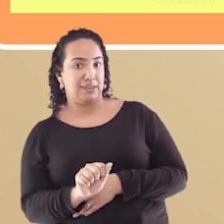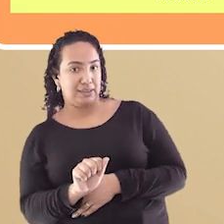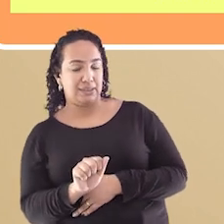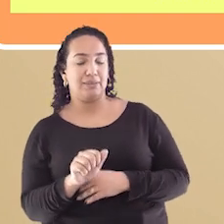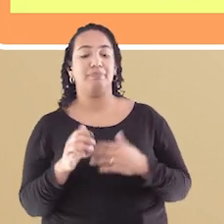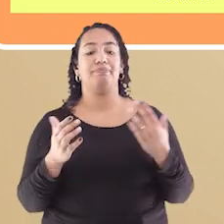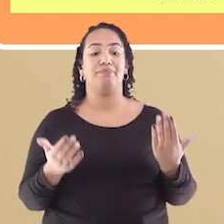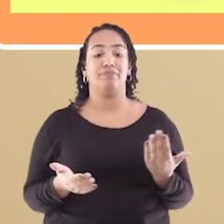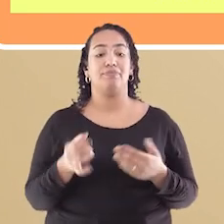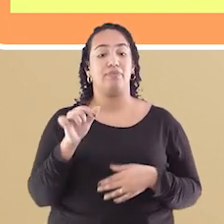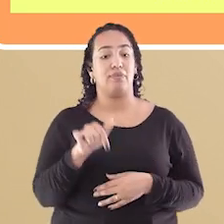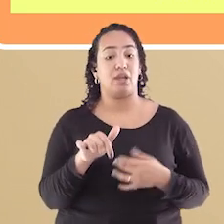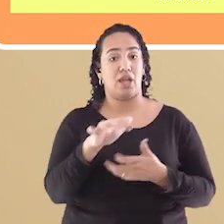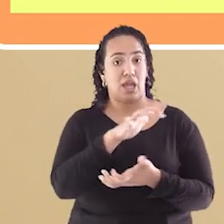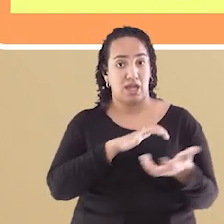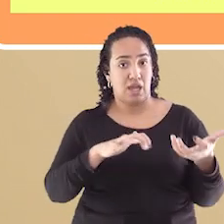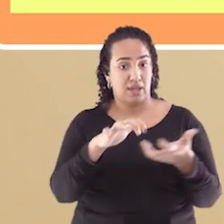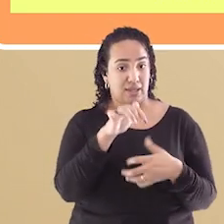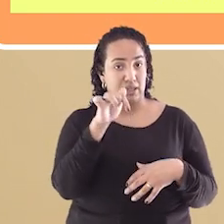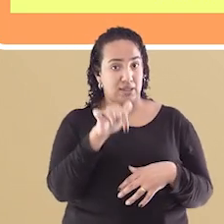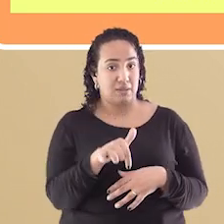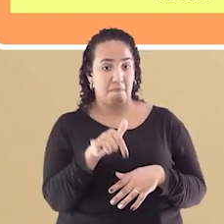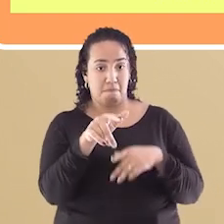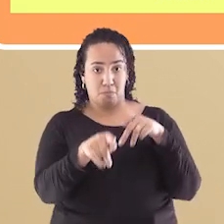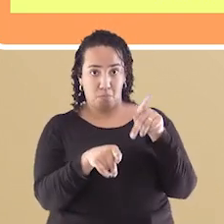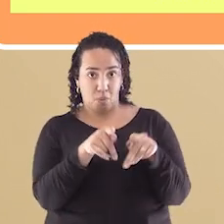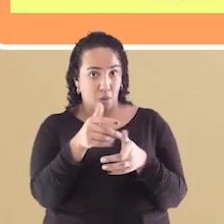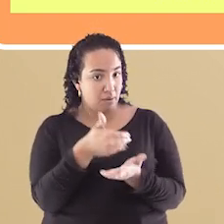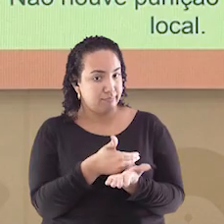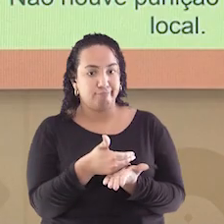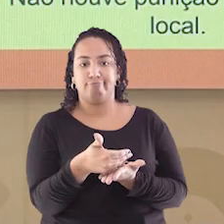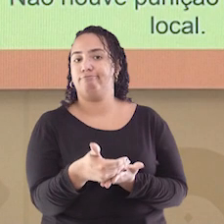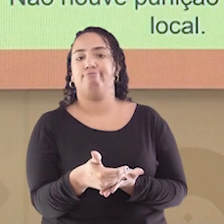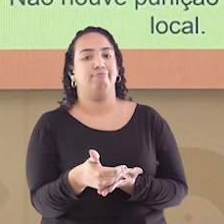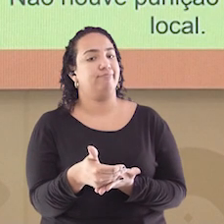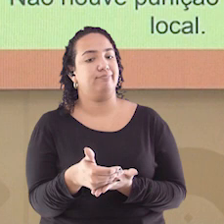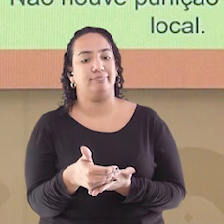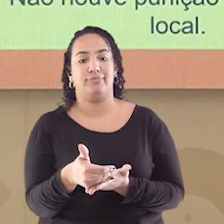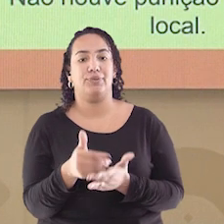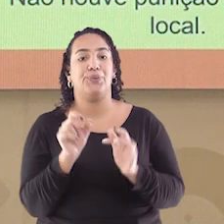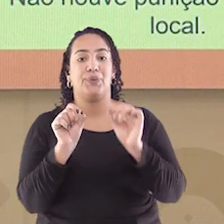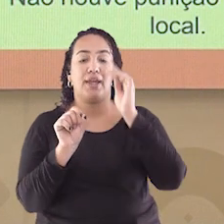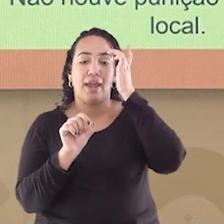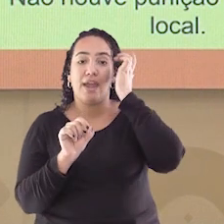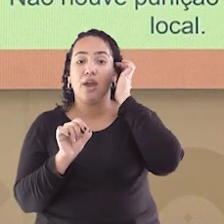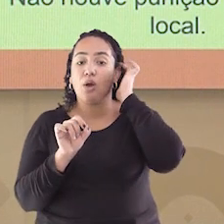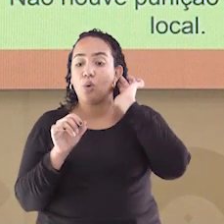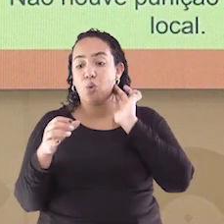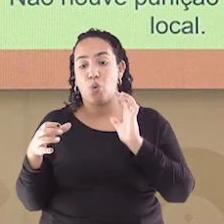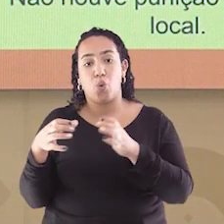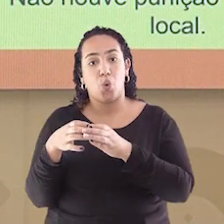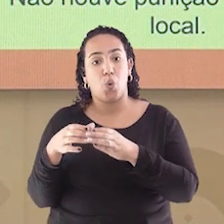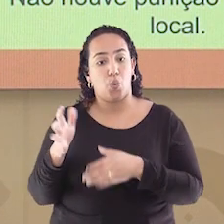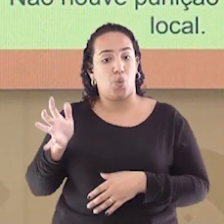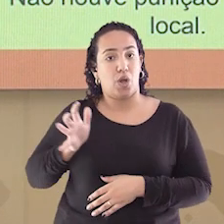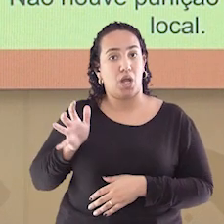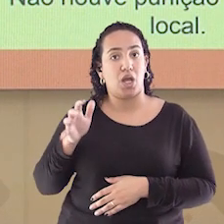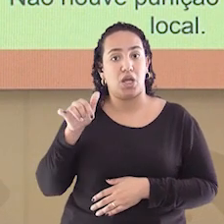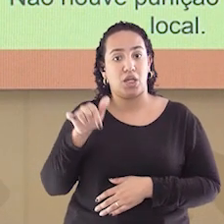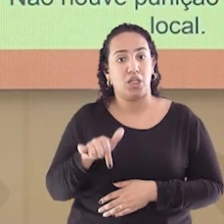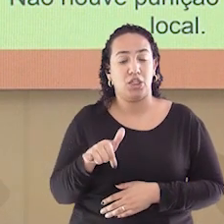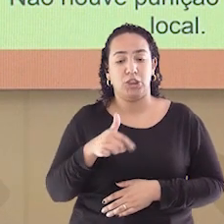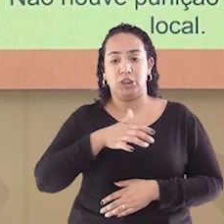revoltas anteriores, essa não foi motivada pela população, e sim pela elite local que